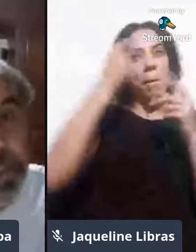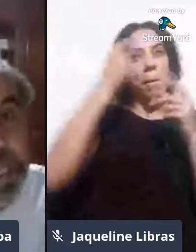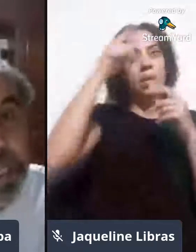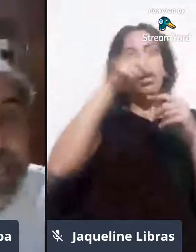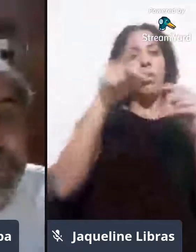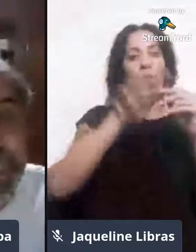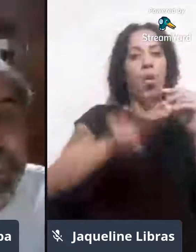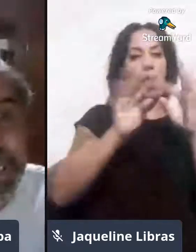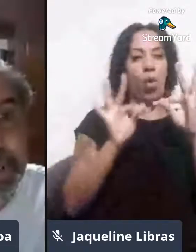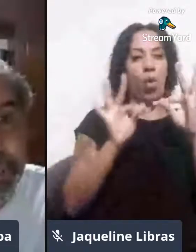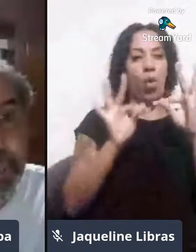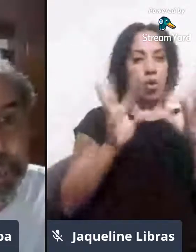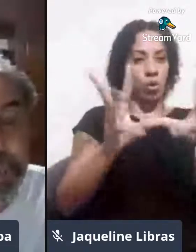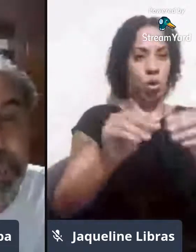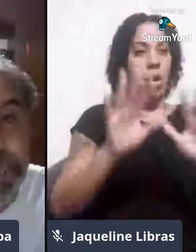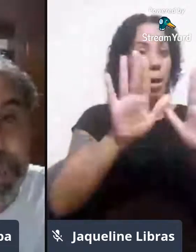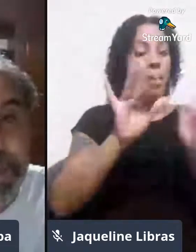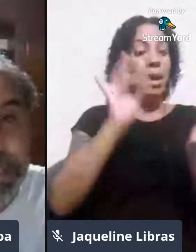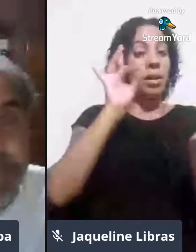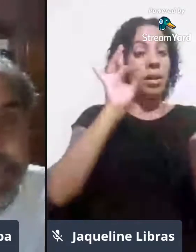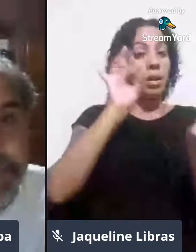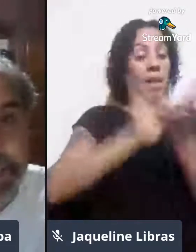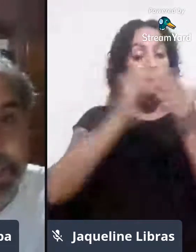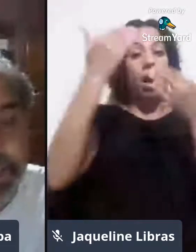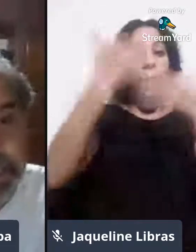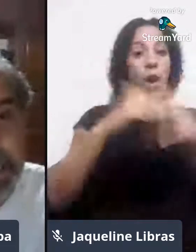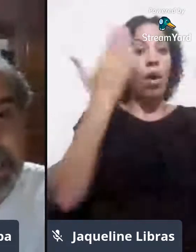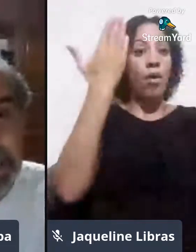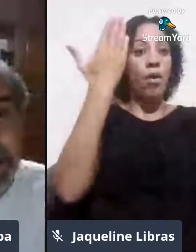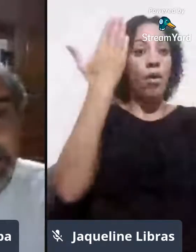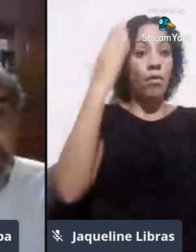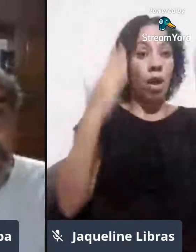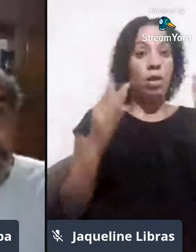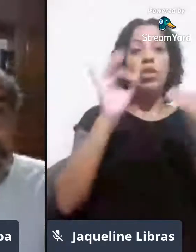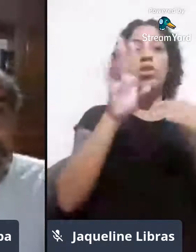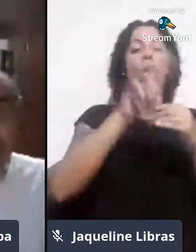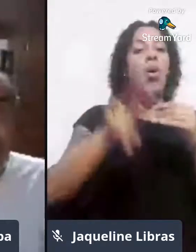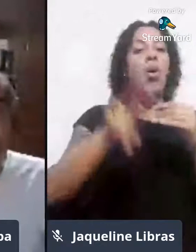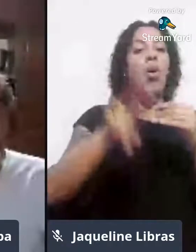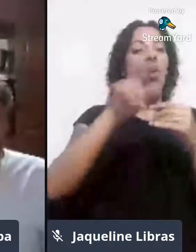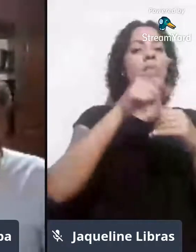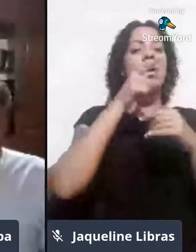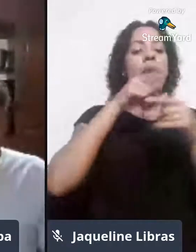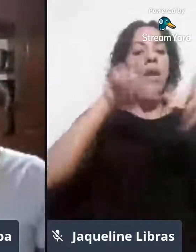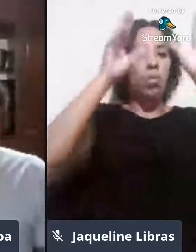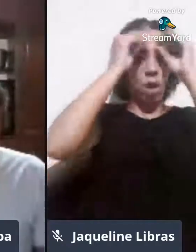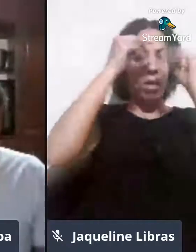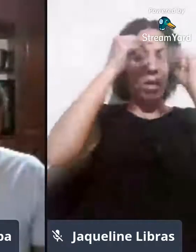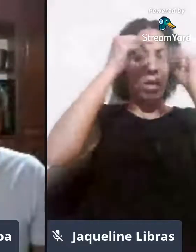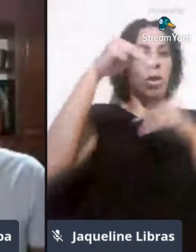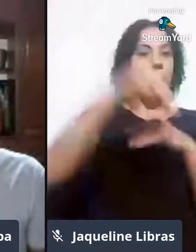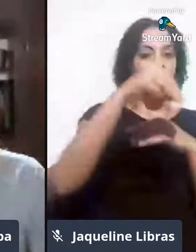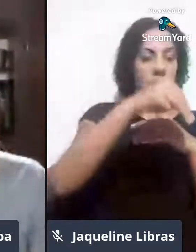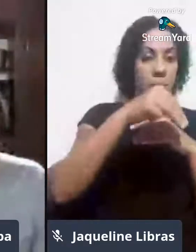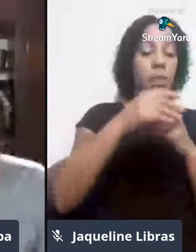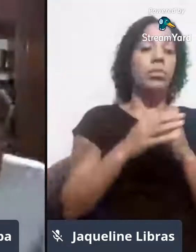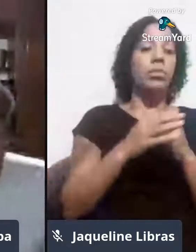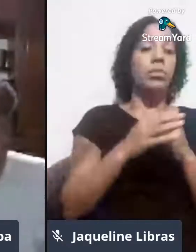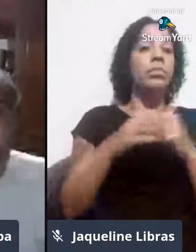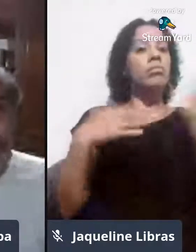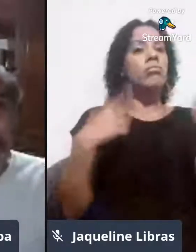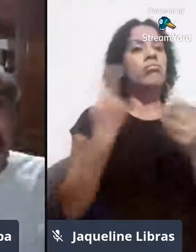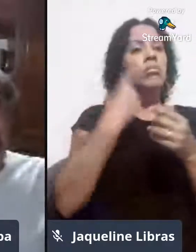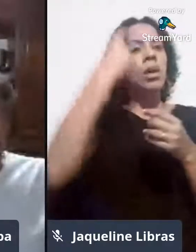em particular na prova de análise, só se usa a linguagem matemática. Então, veio a ideia da gente propor